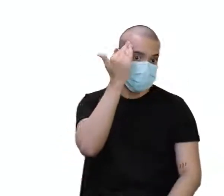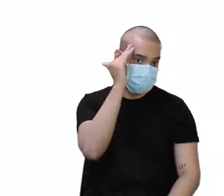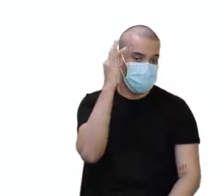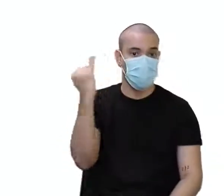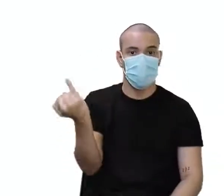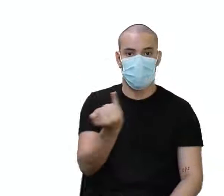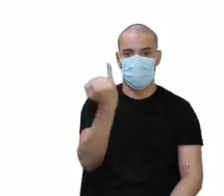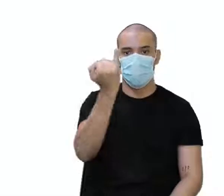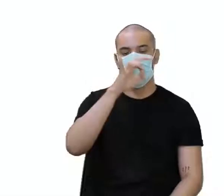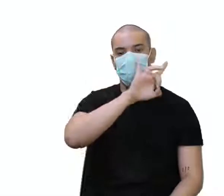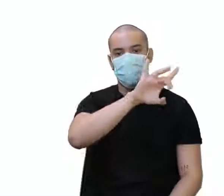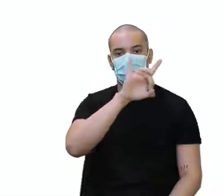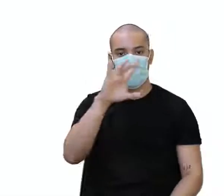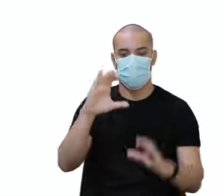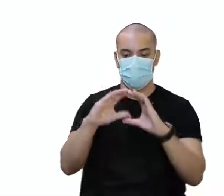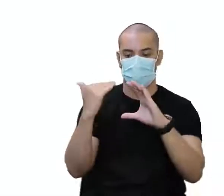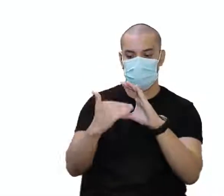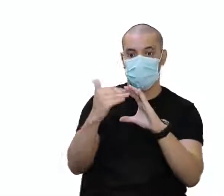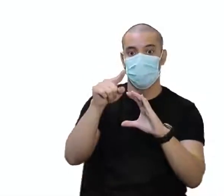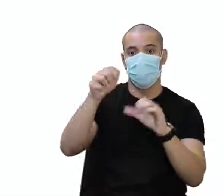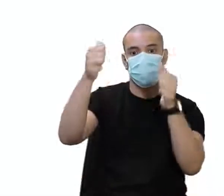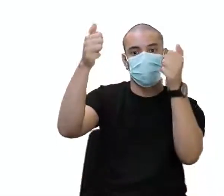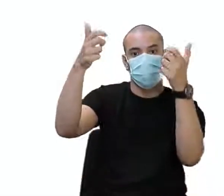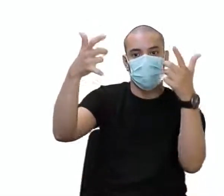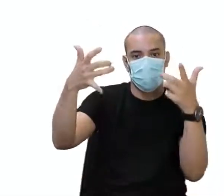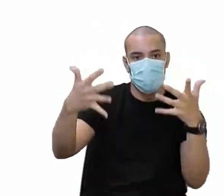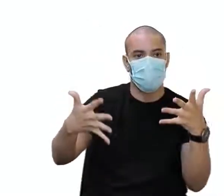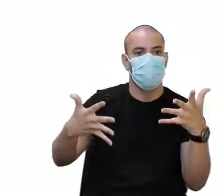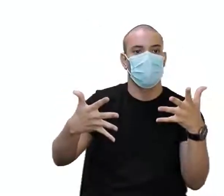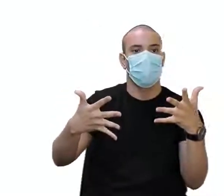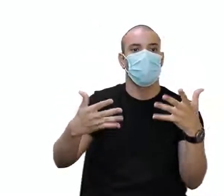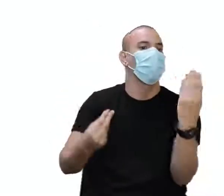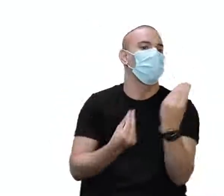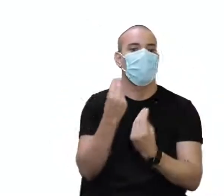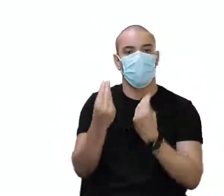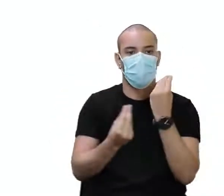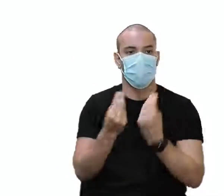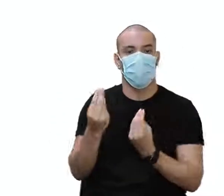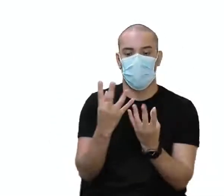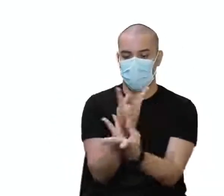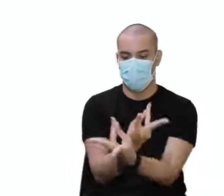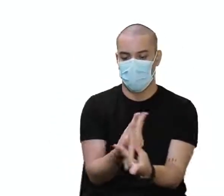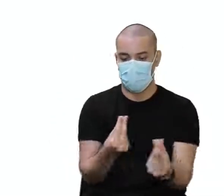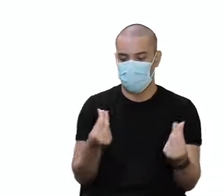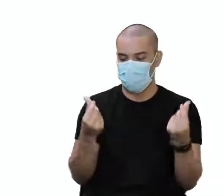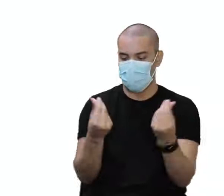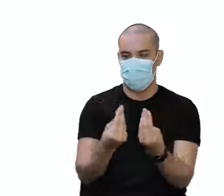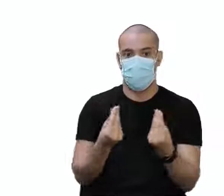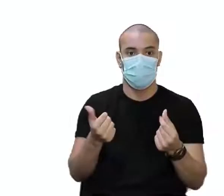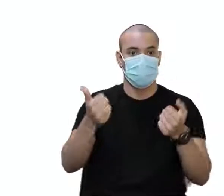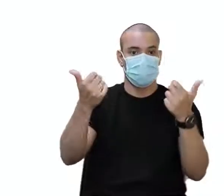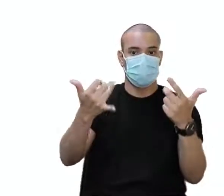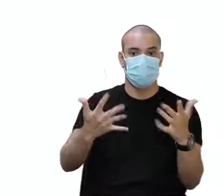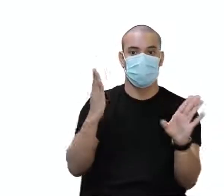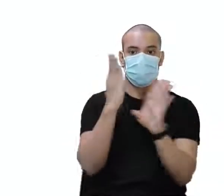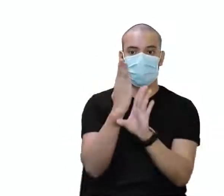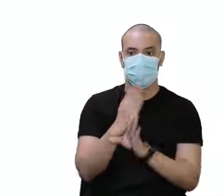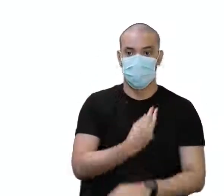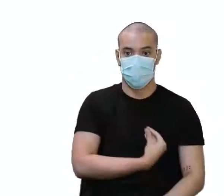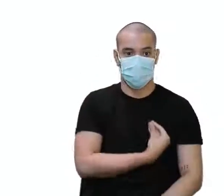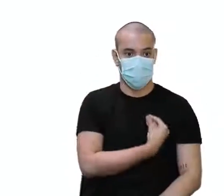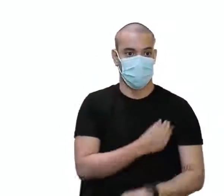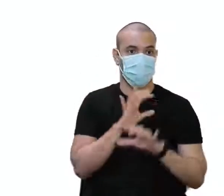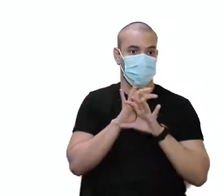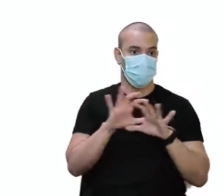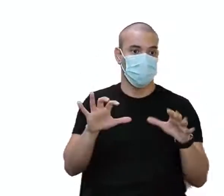importância para cada nível, você vai descrever a mesma para os decompositores, identificando seres vivos